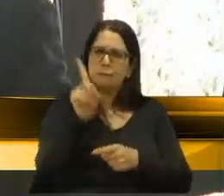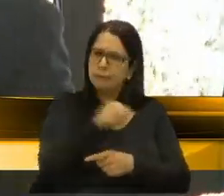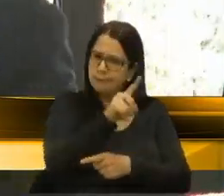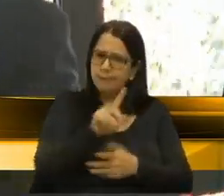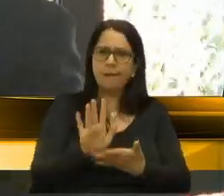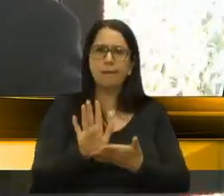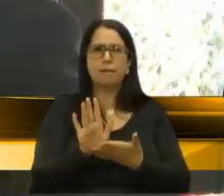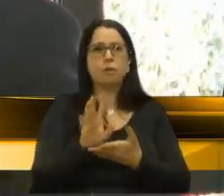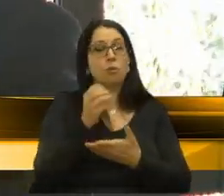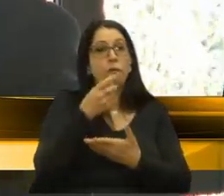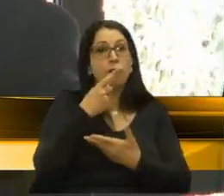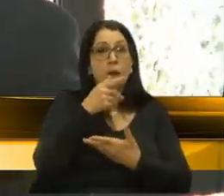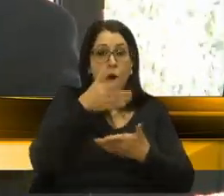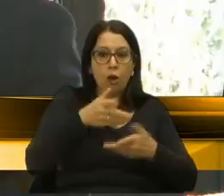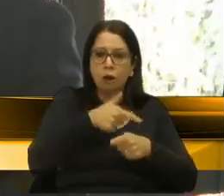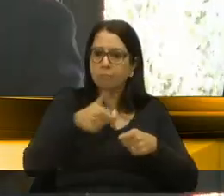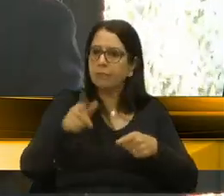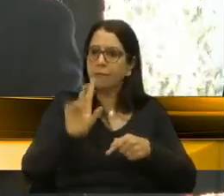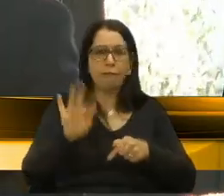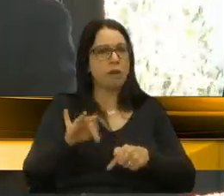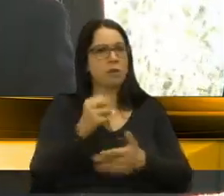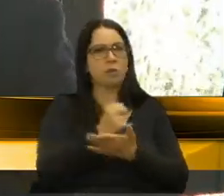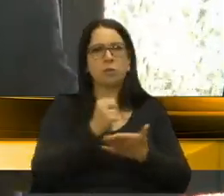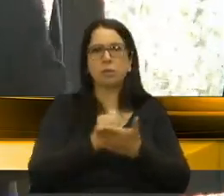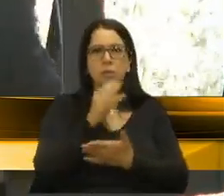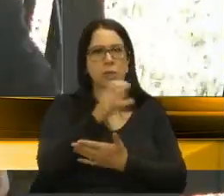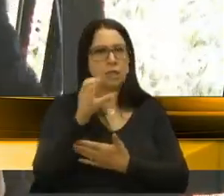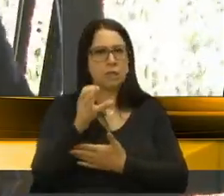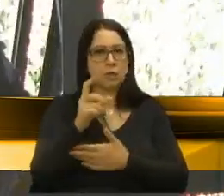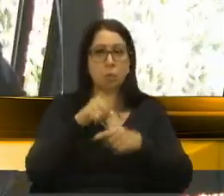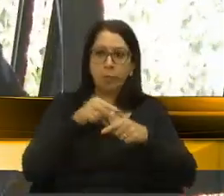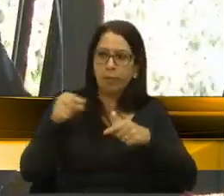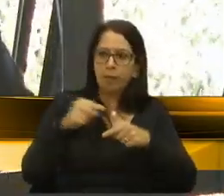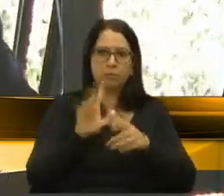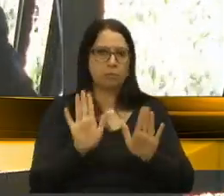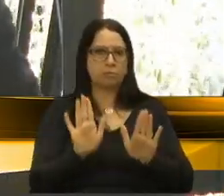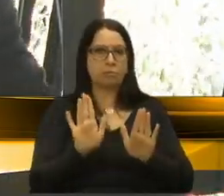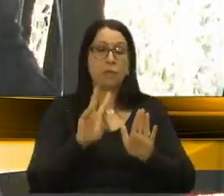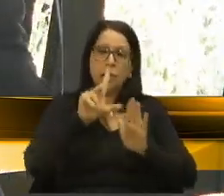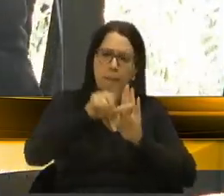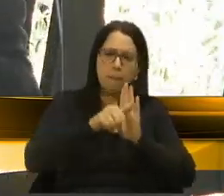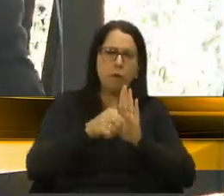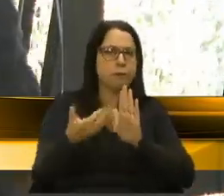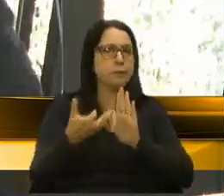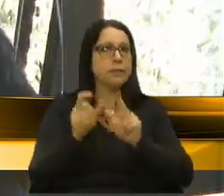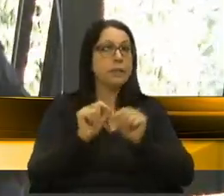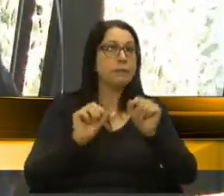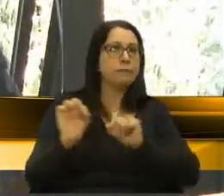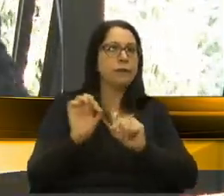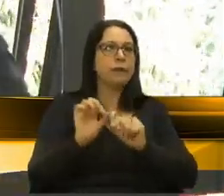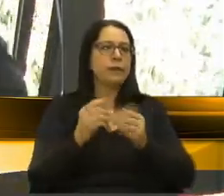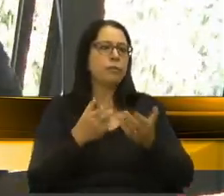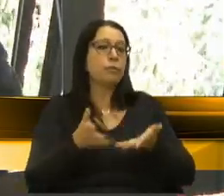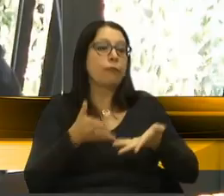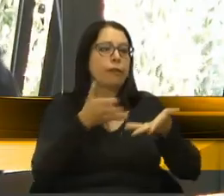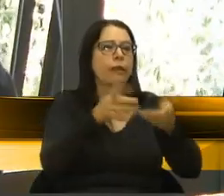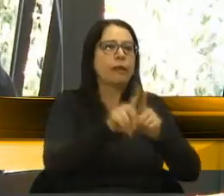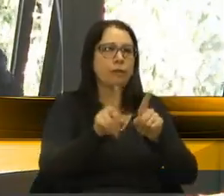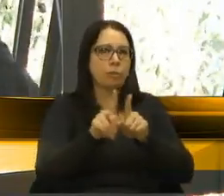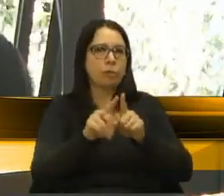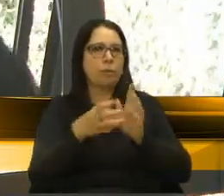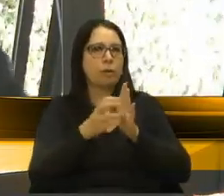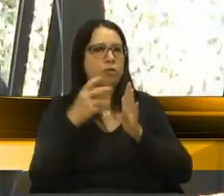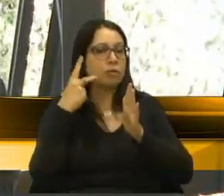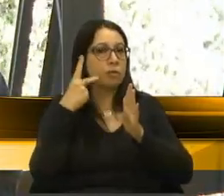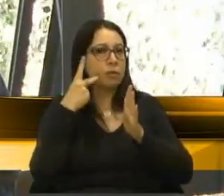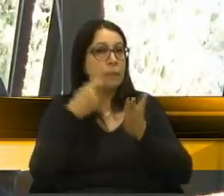ou determine, a partir de agora não tem mais contratação de CC por um período, e depois, se quiser contentar aliados, inclusive pessoas do meu partido, que ficam